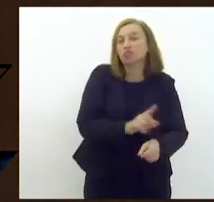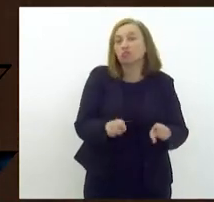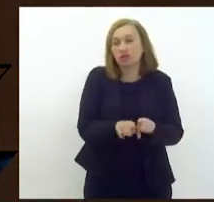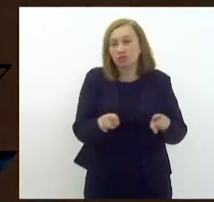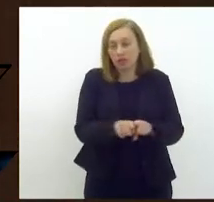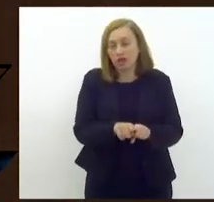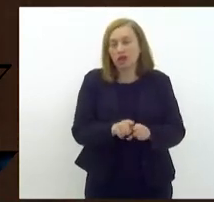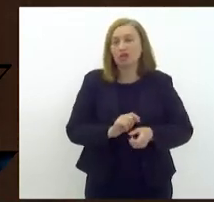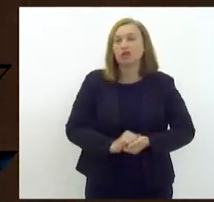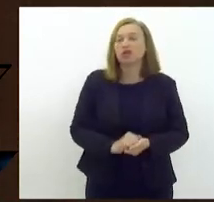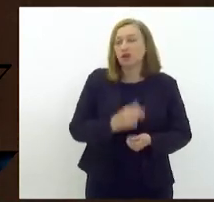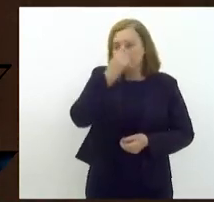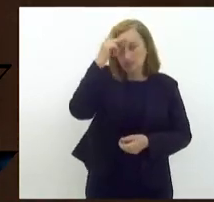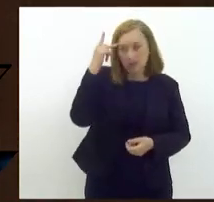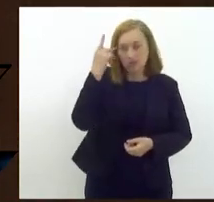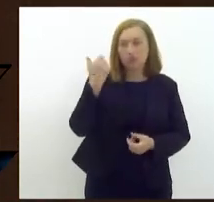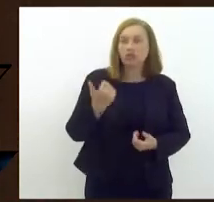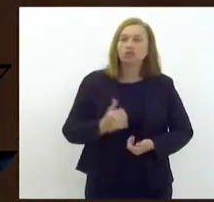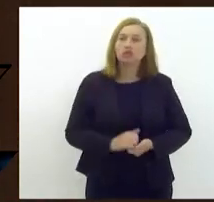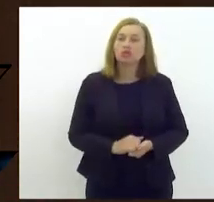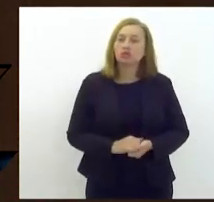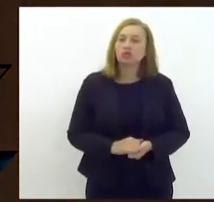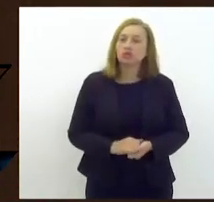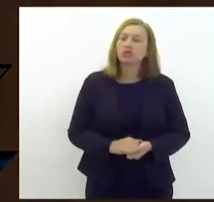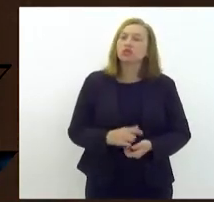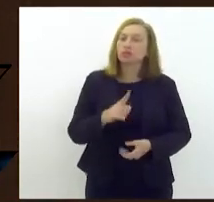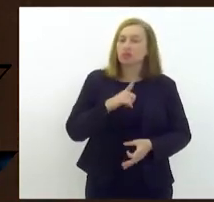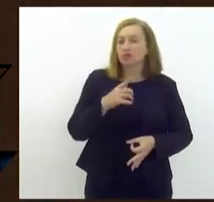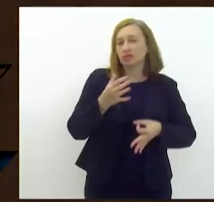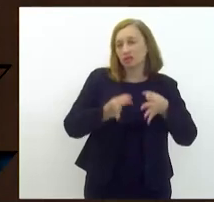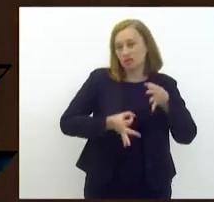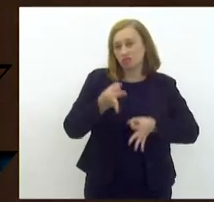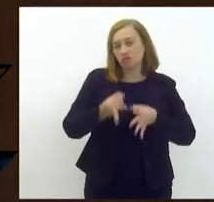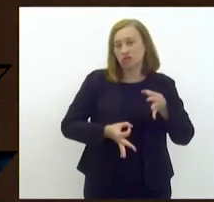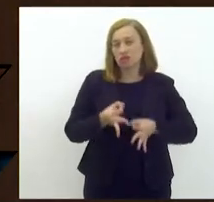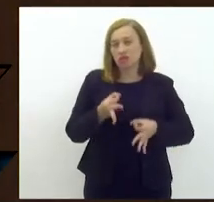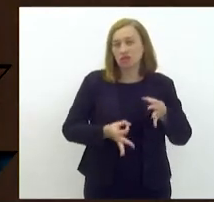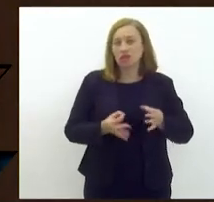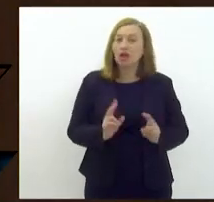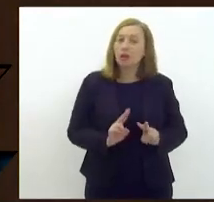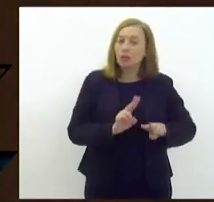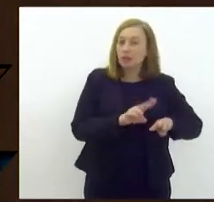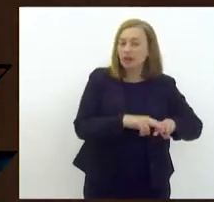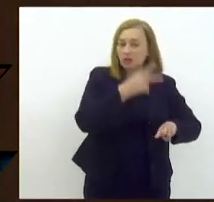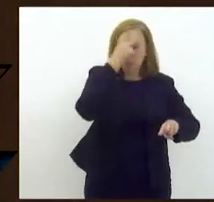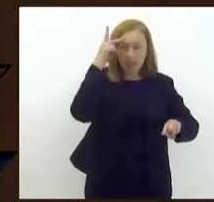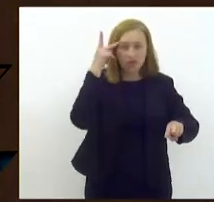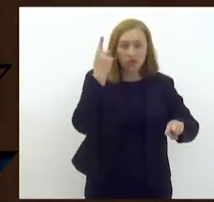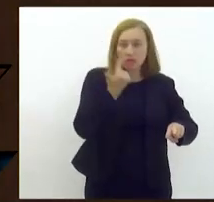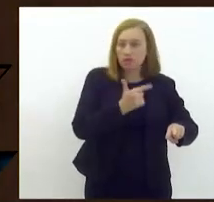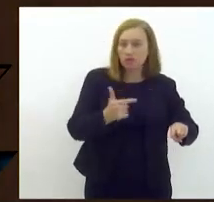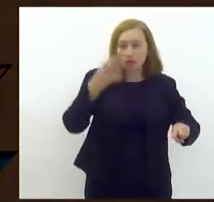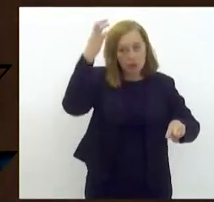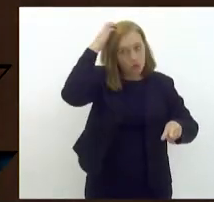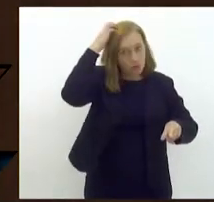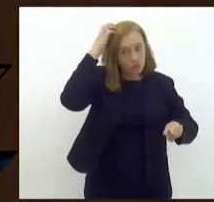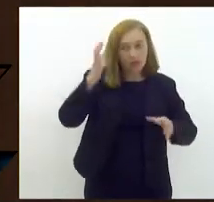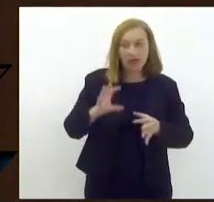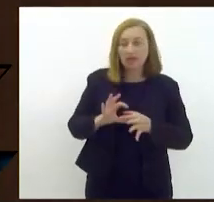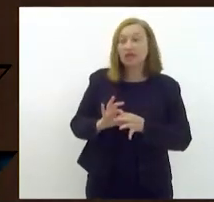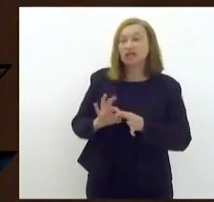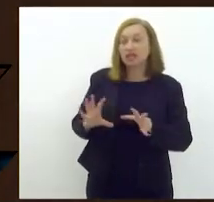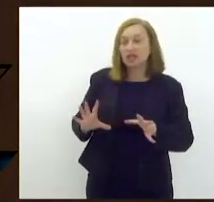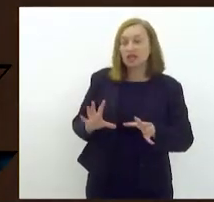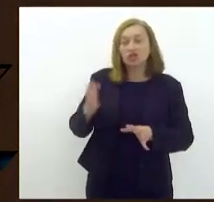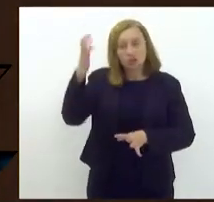diante de pessoas que deveriam ter Justiça Então se aprende o inocente e deixa um suspeito